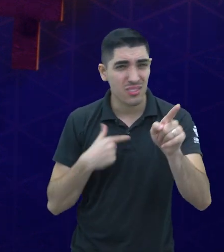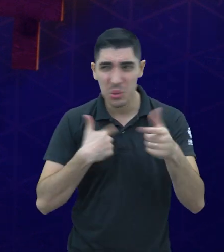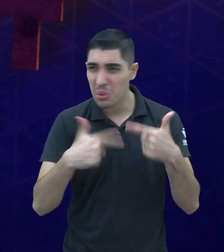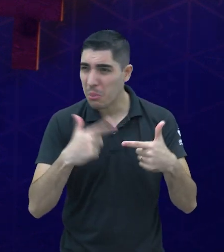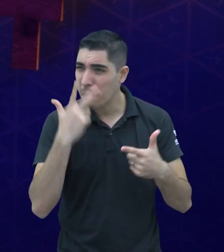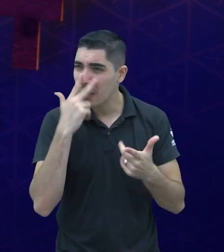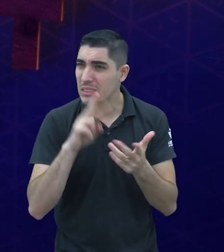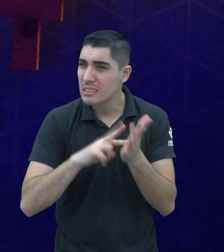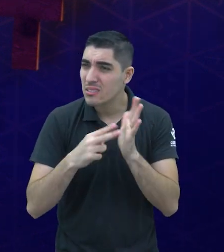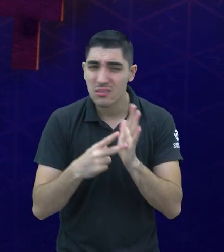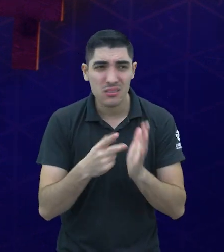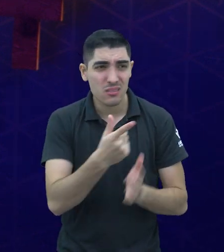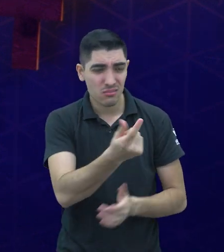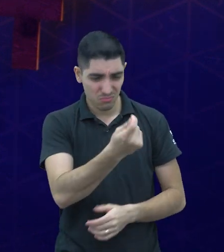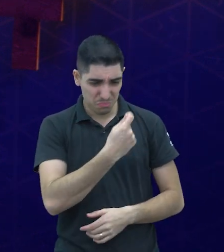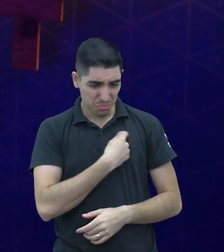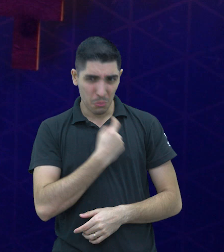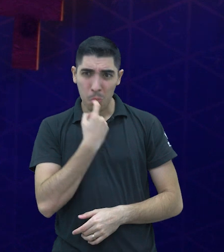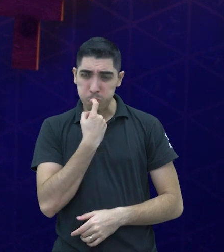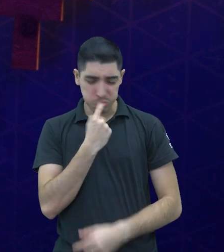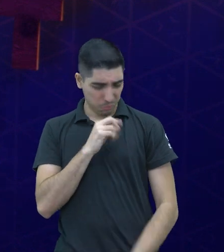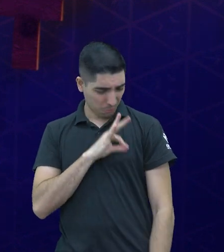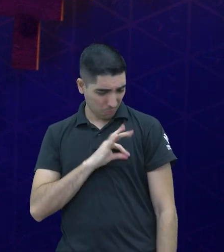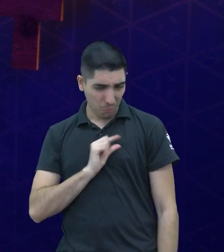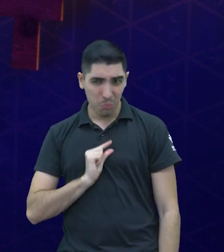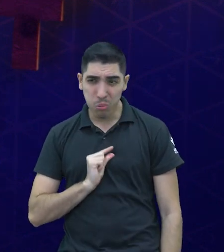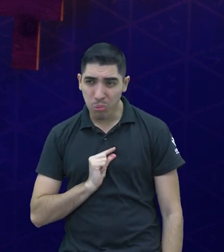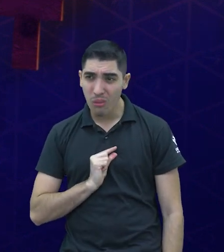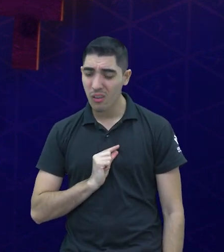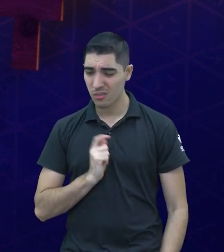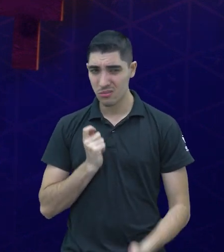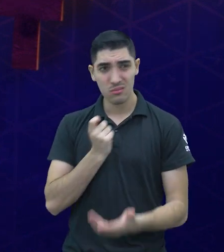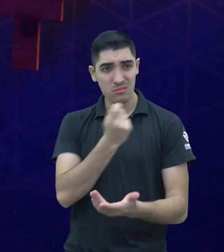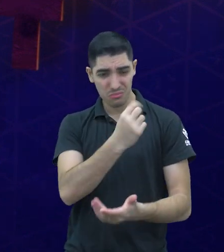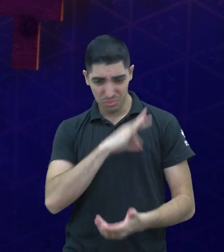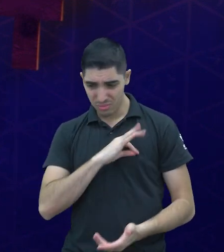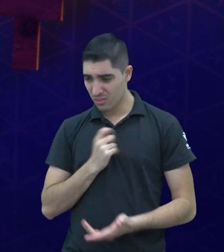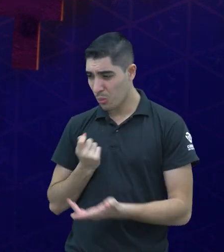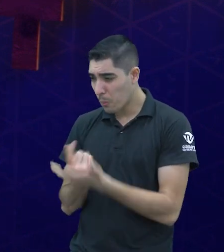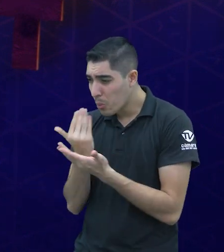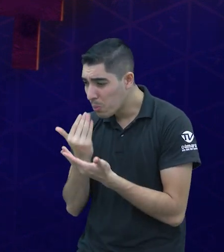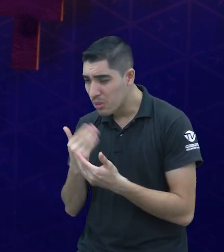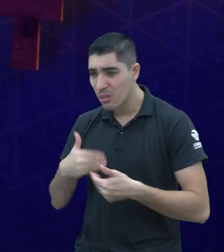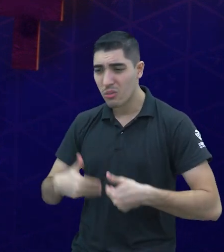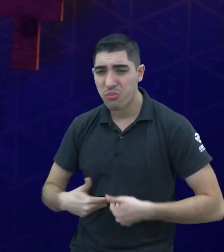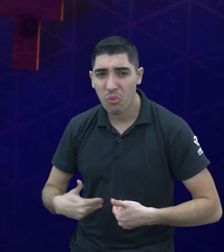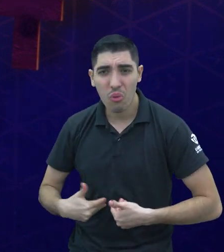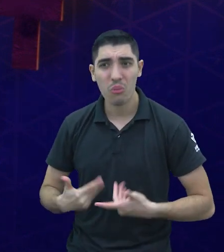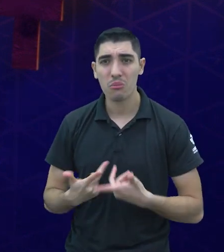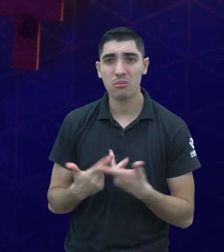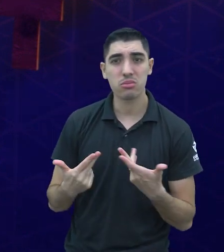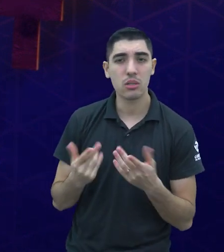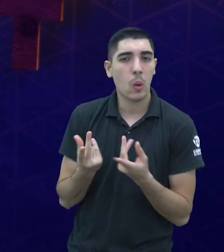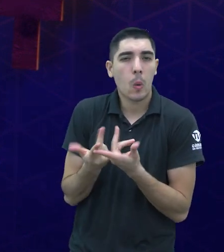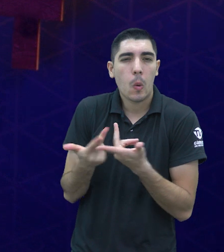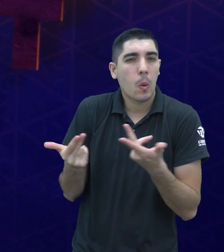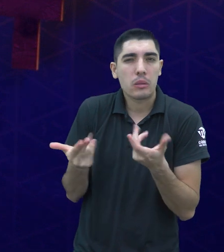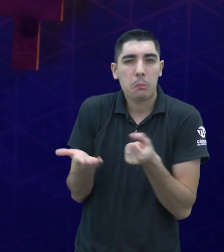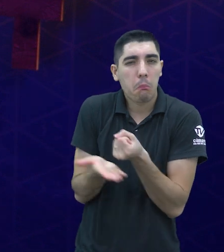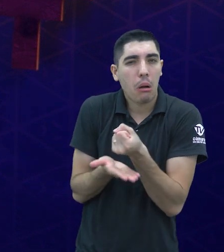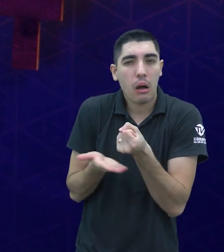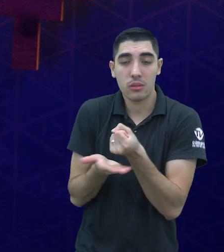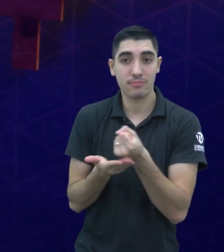Trabalhar só para ter o que comer. Então o Brasil, ele tem